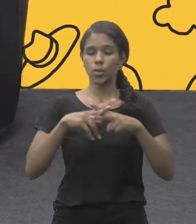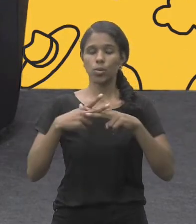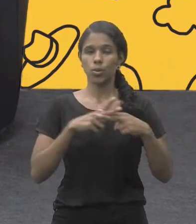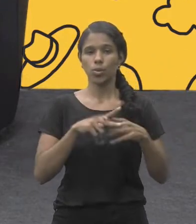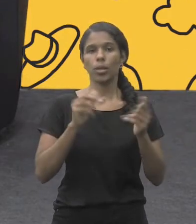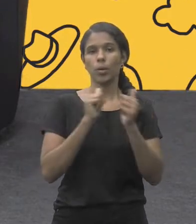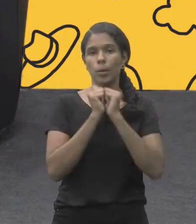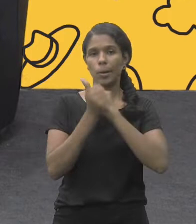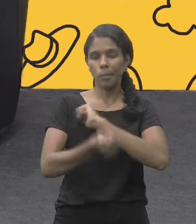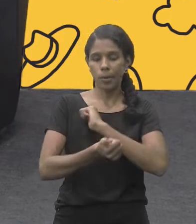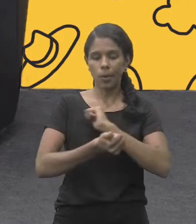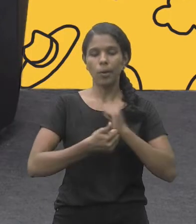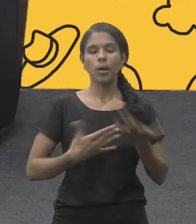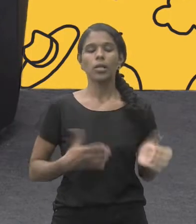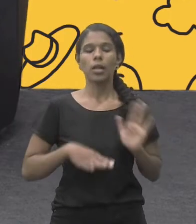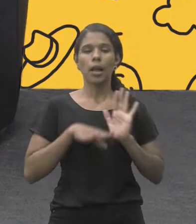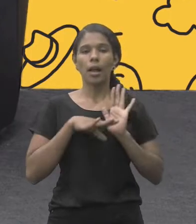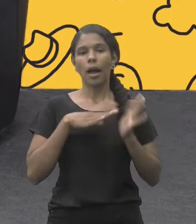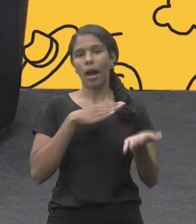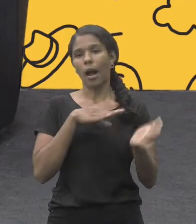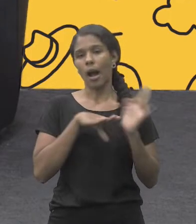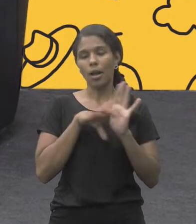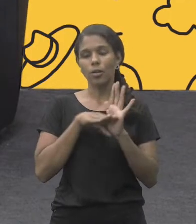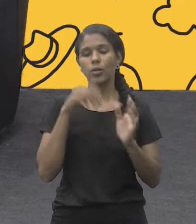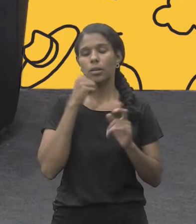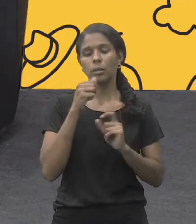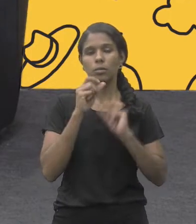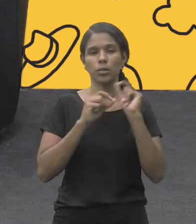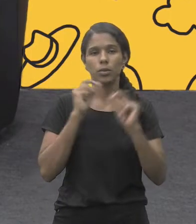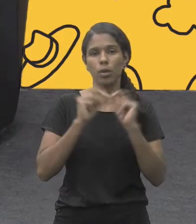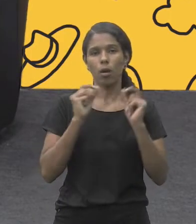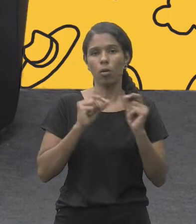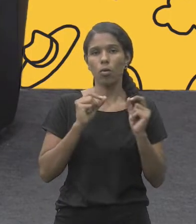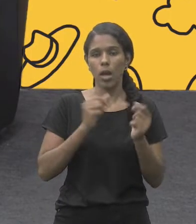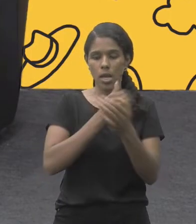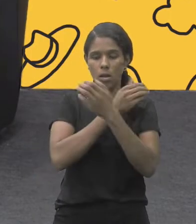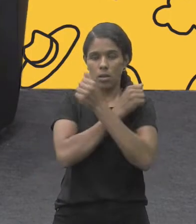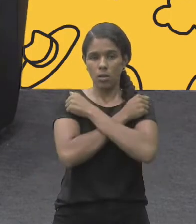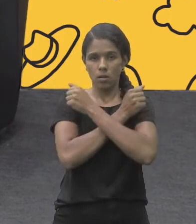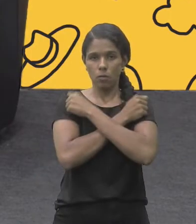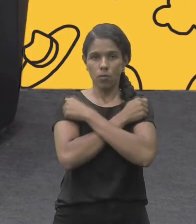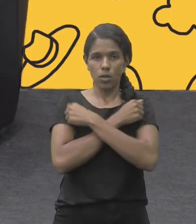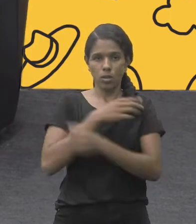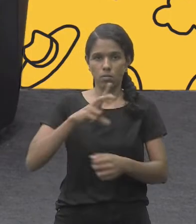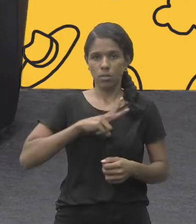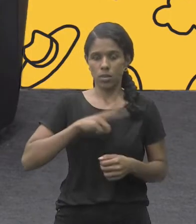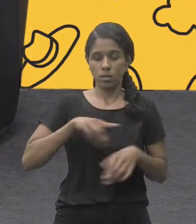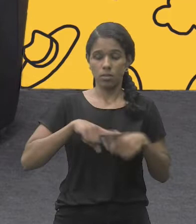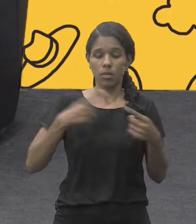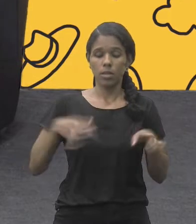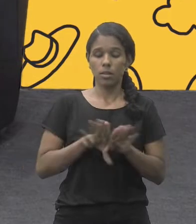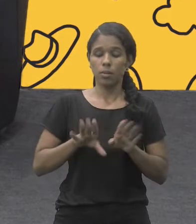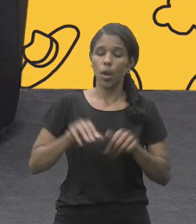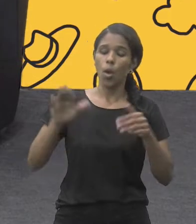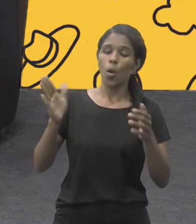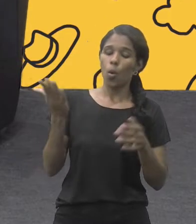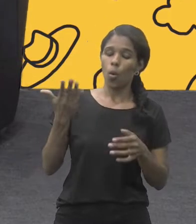você aprender a se defender, você vai trabalhar o seu corpo o dia inteiro. Então é uma coisa muito legal e está sendo muito procurado por isso.